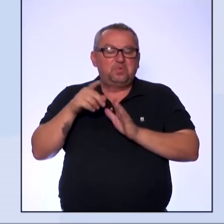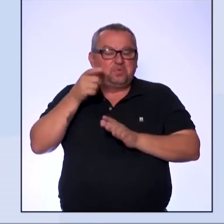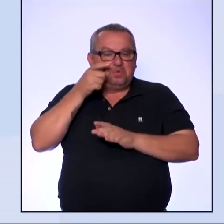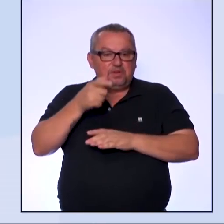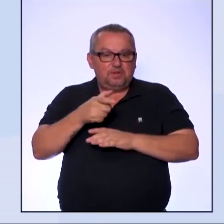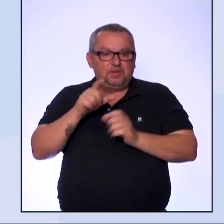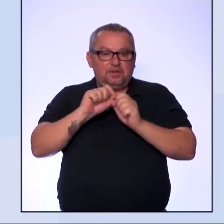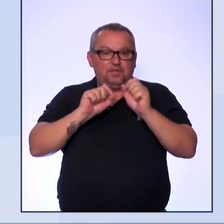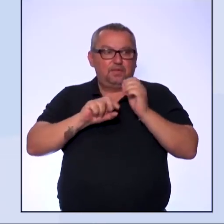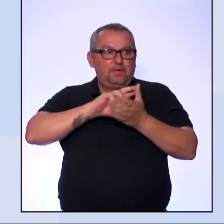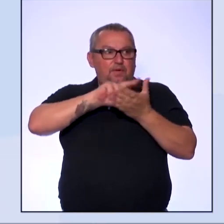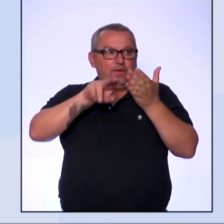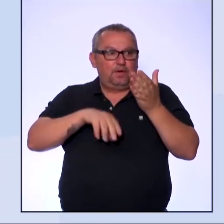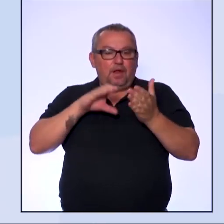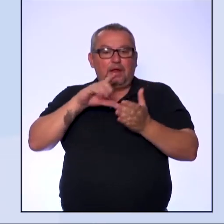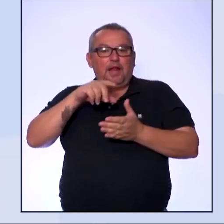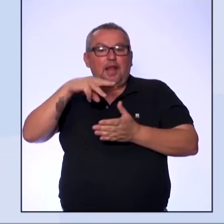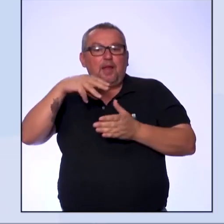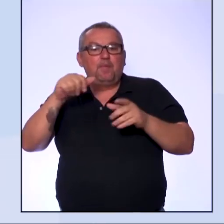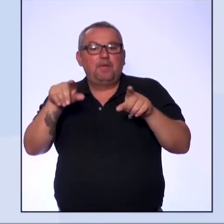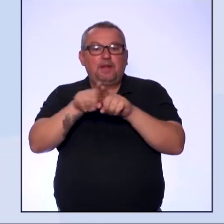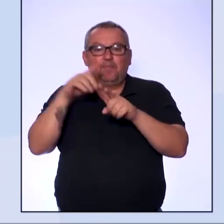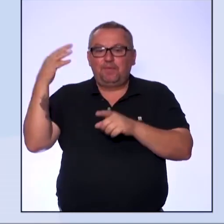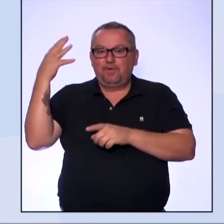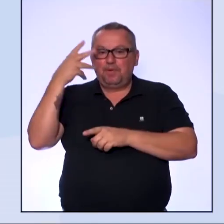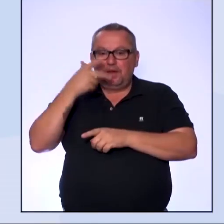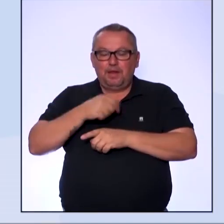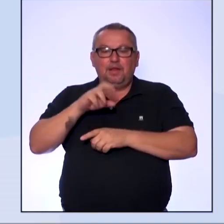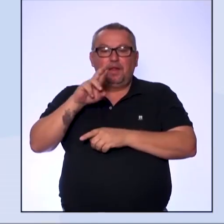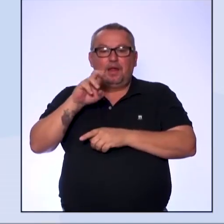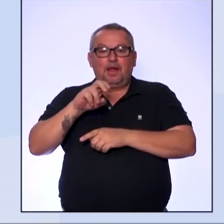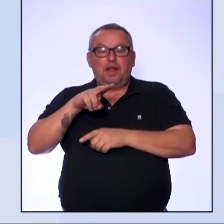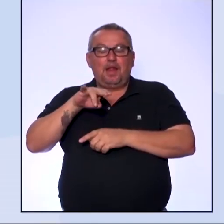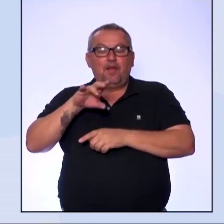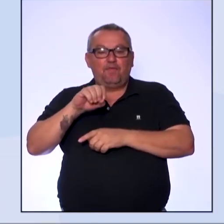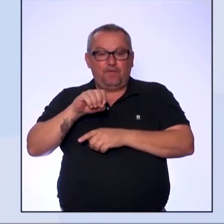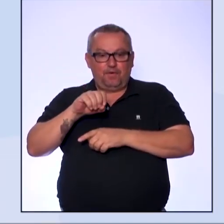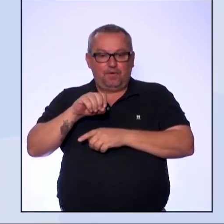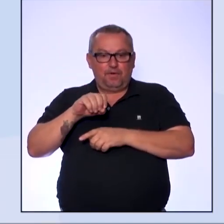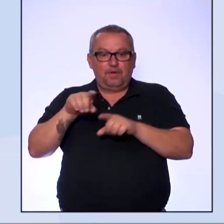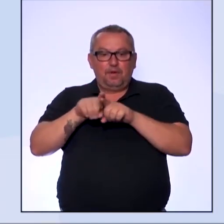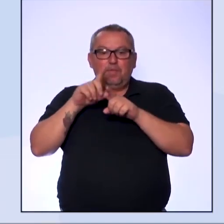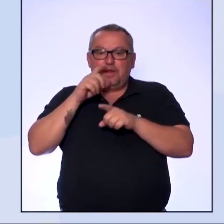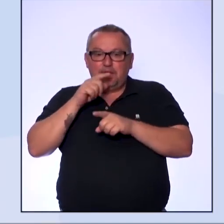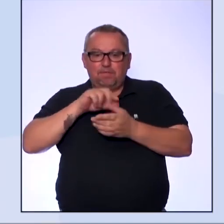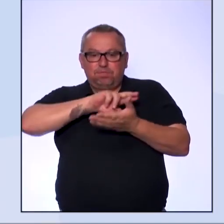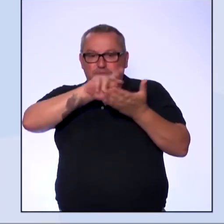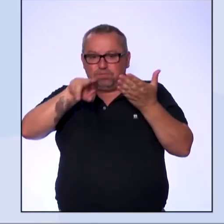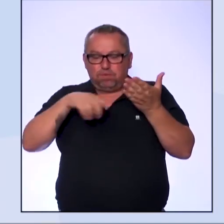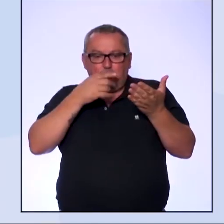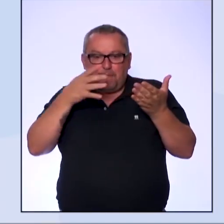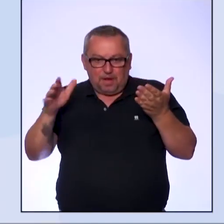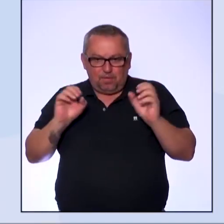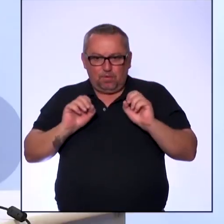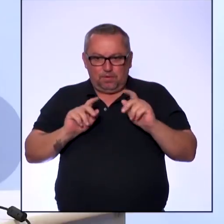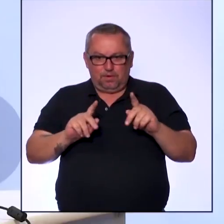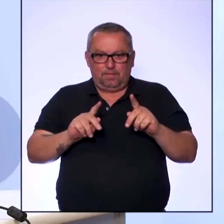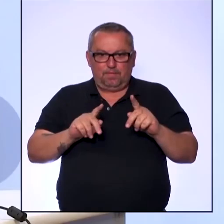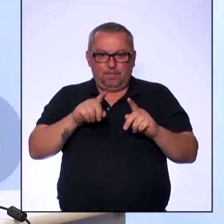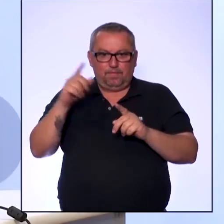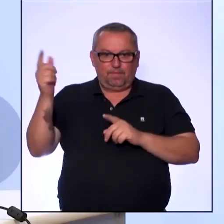aí faz a sua diversidade climática, de relevo, né, a sua hidrologia no aspecto geral. Tudo bem?